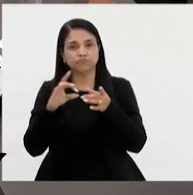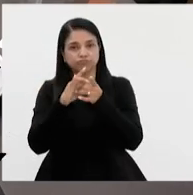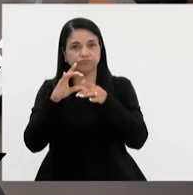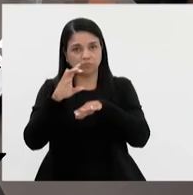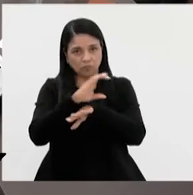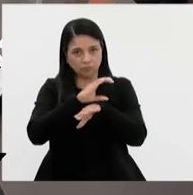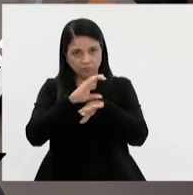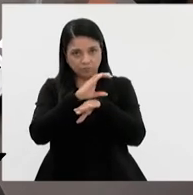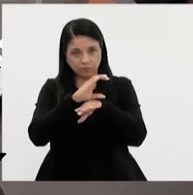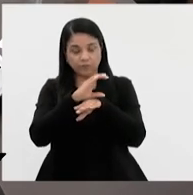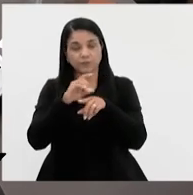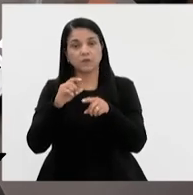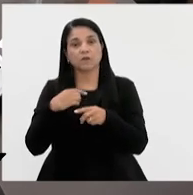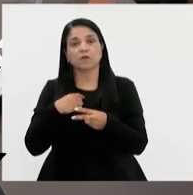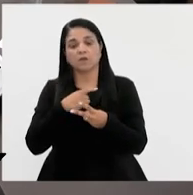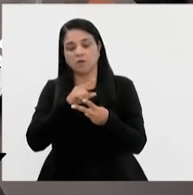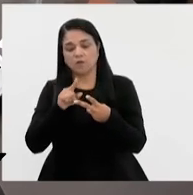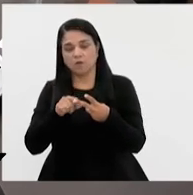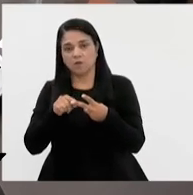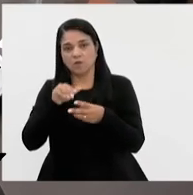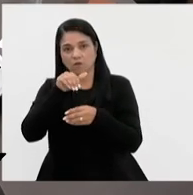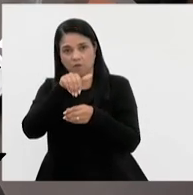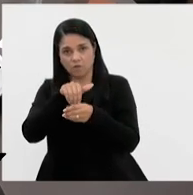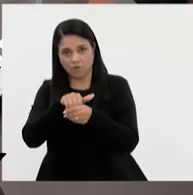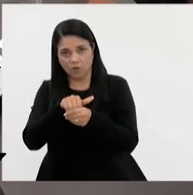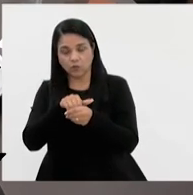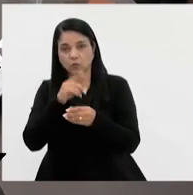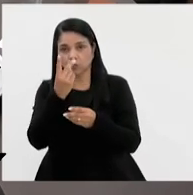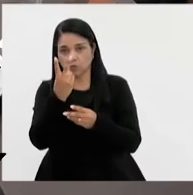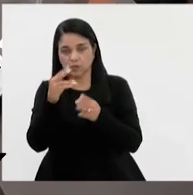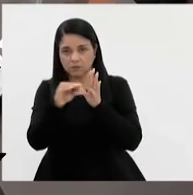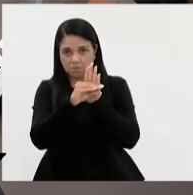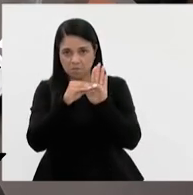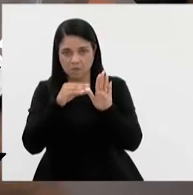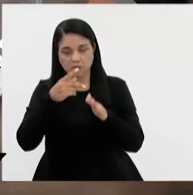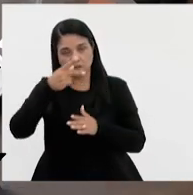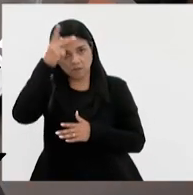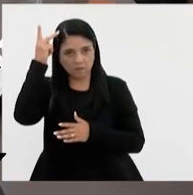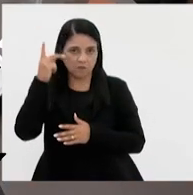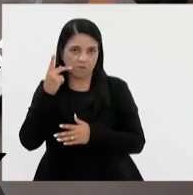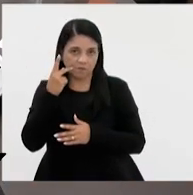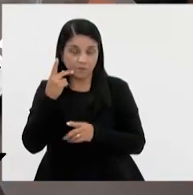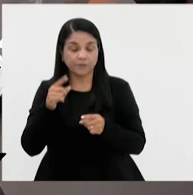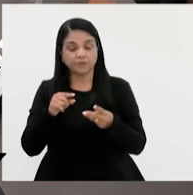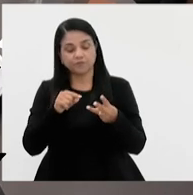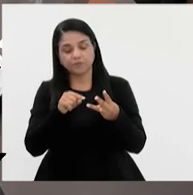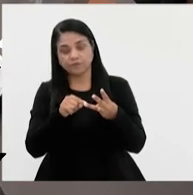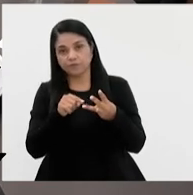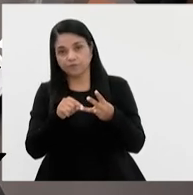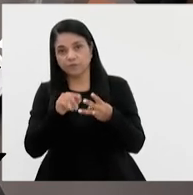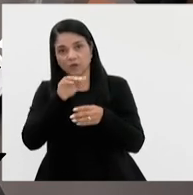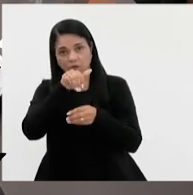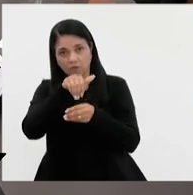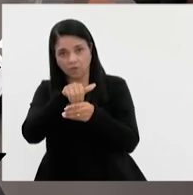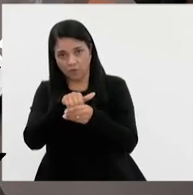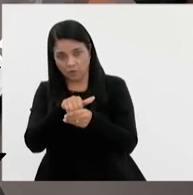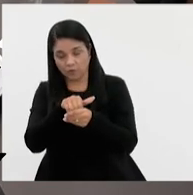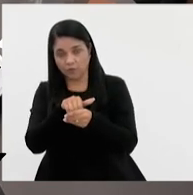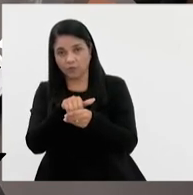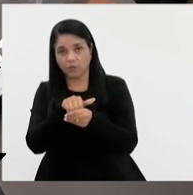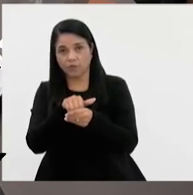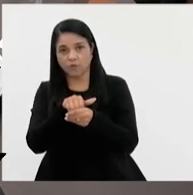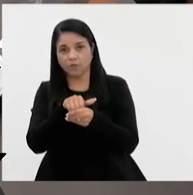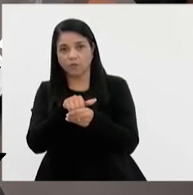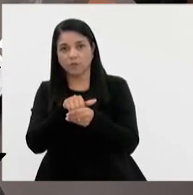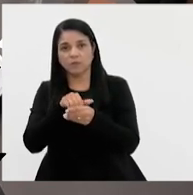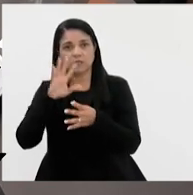voto pela constitucionalidade com 2 emendas do deputado Luiz Paulo, e há um voto pela ilegalidade. Com base na